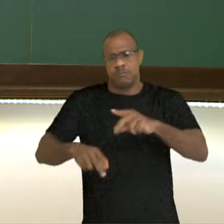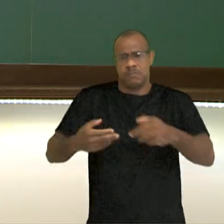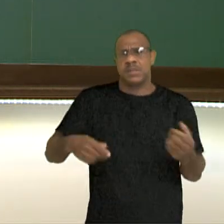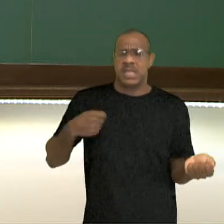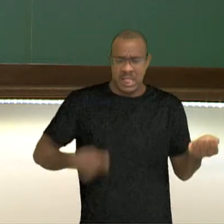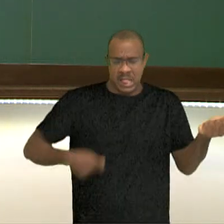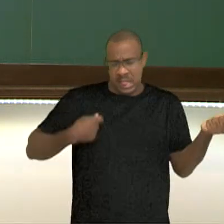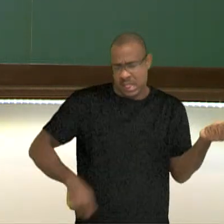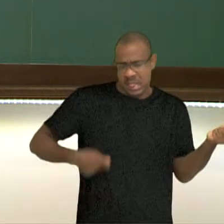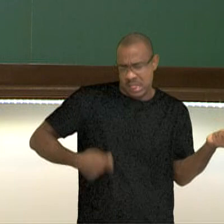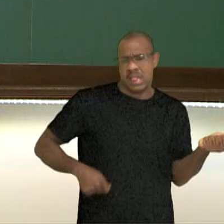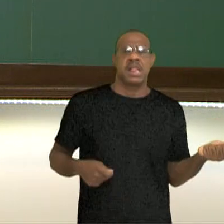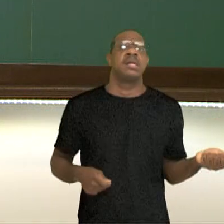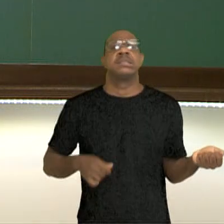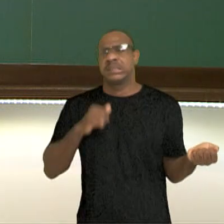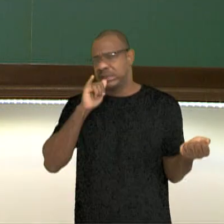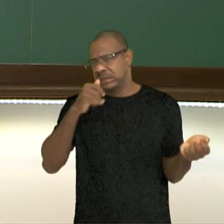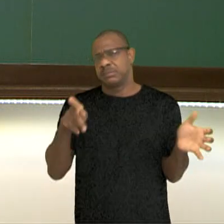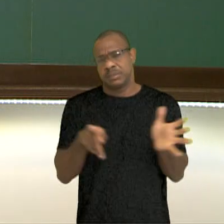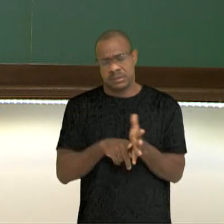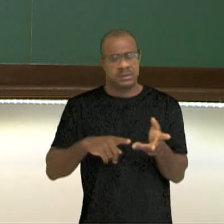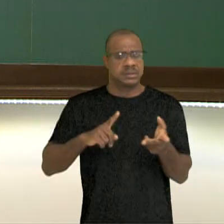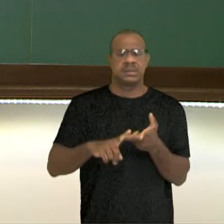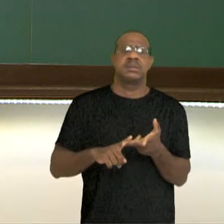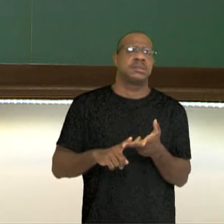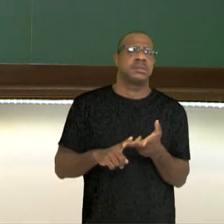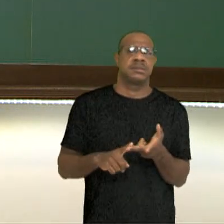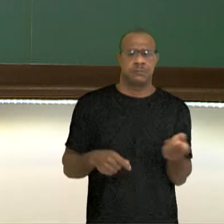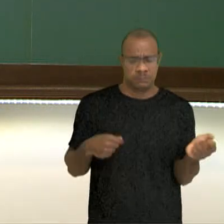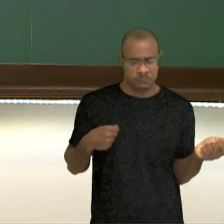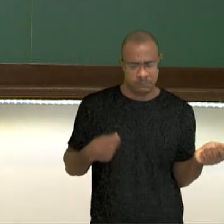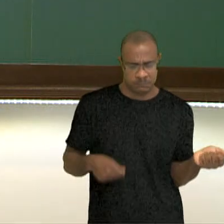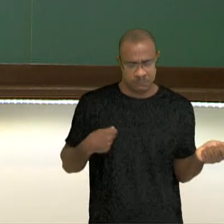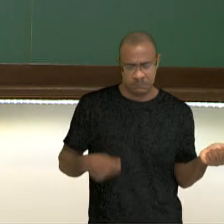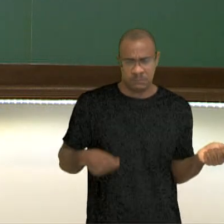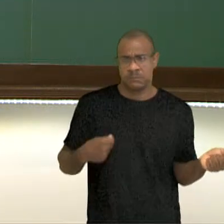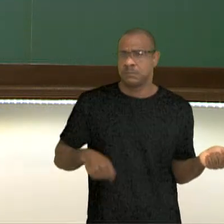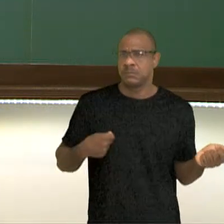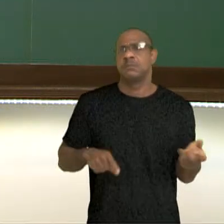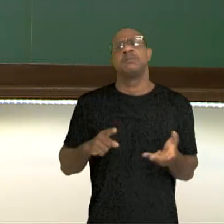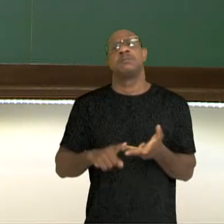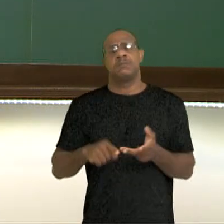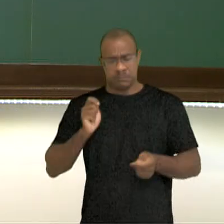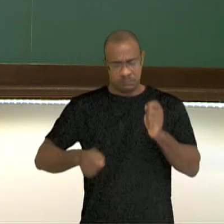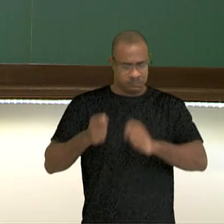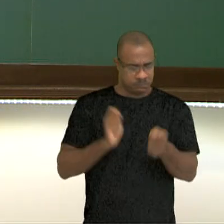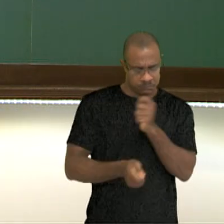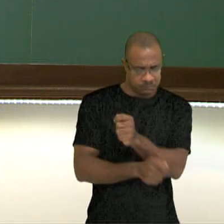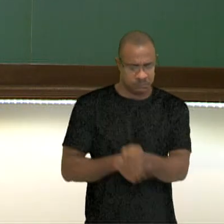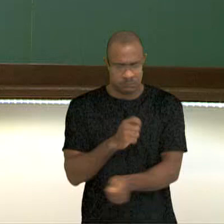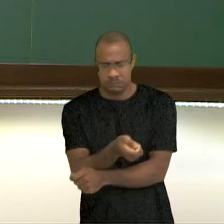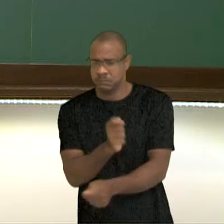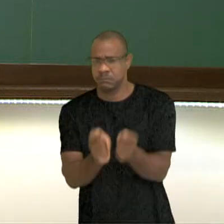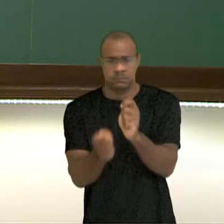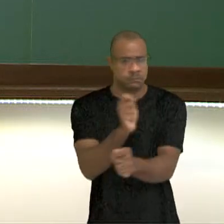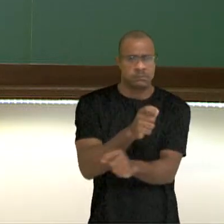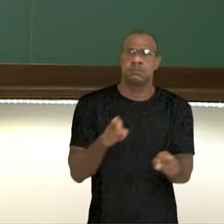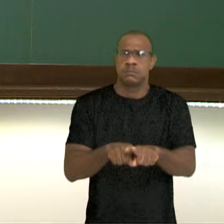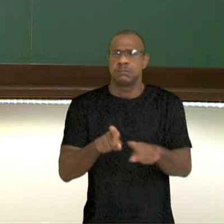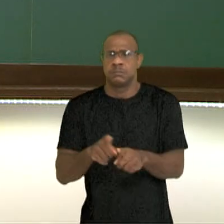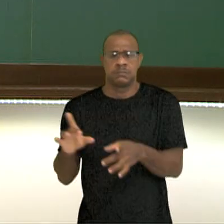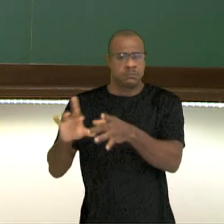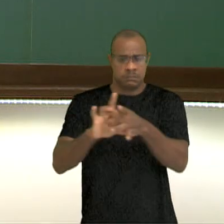guitarra elétrica, baixo elétrico, bateria, né? Então vão casando, misturando os